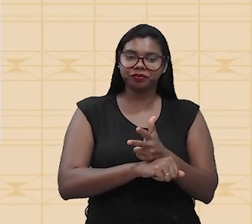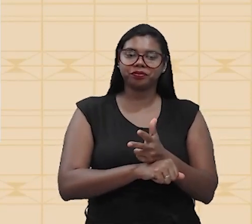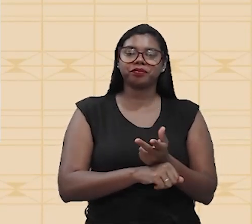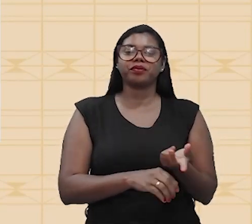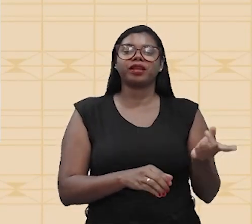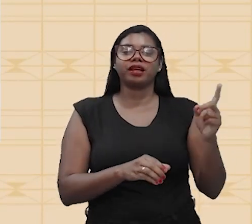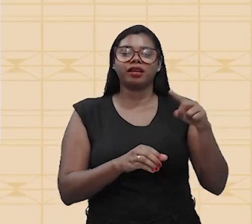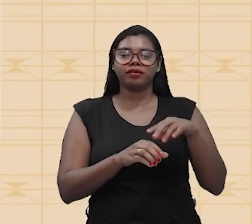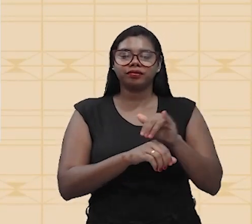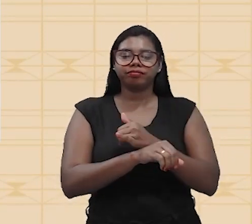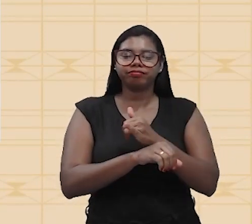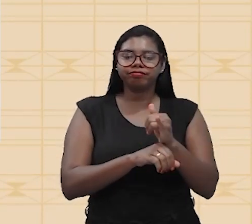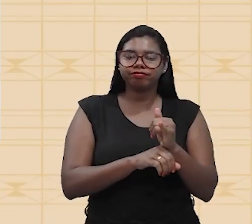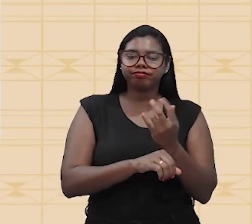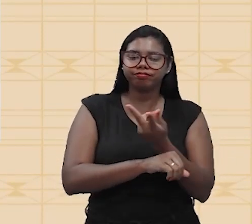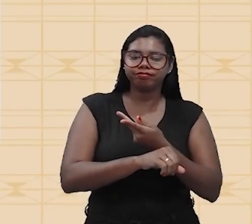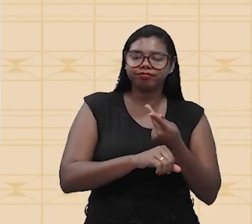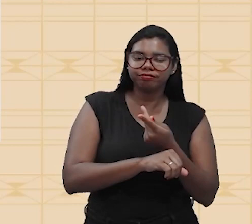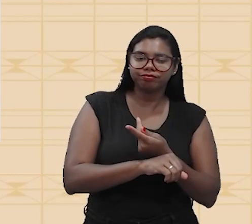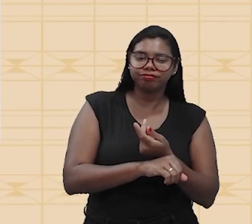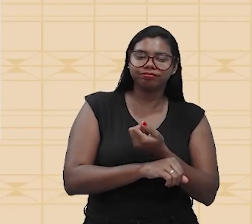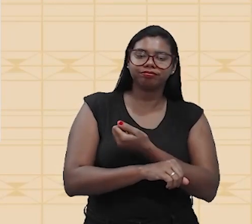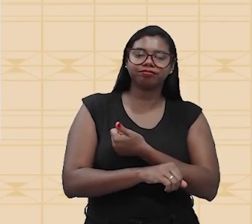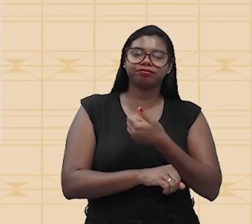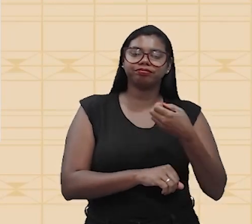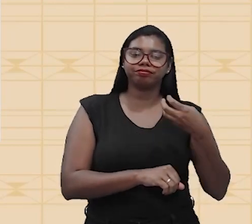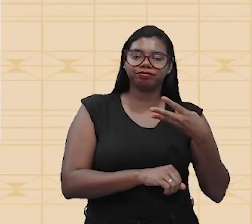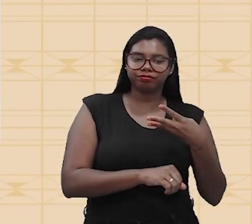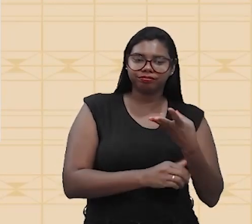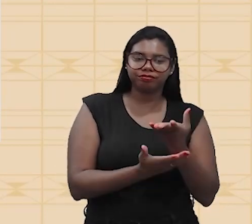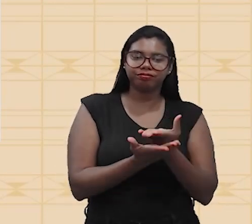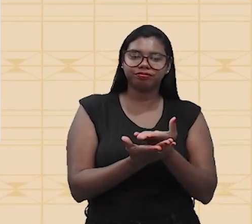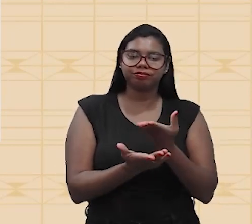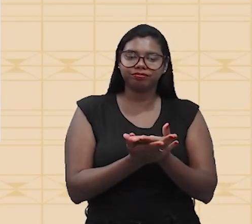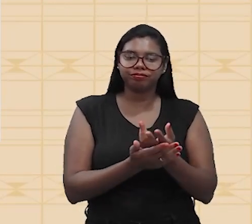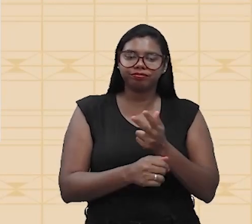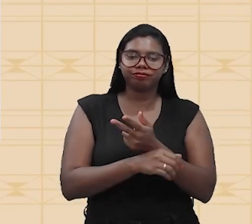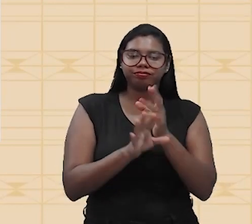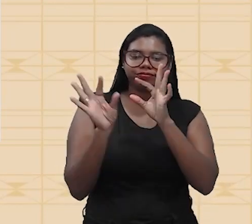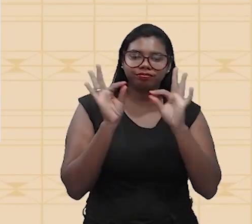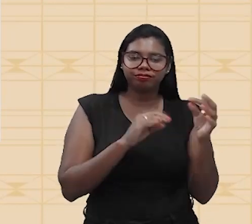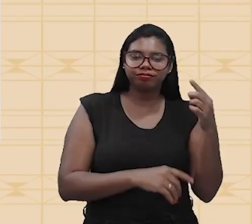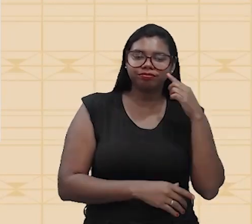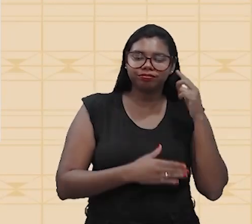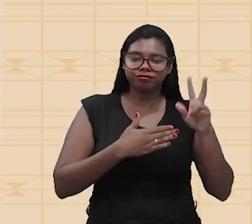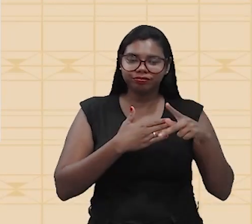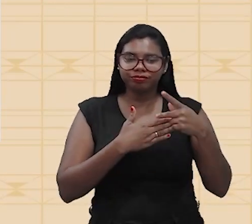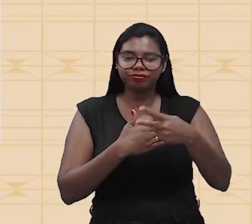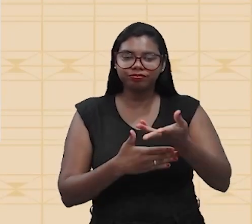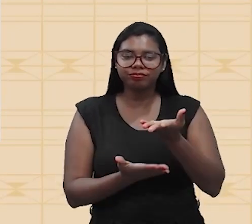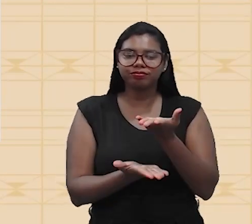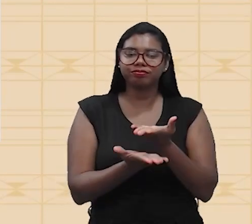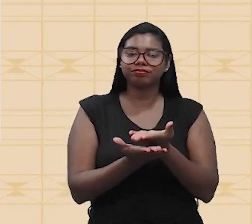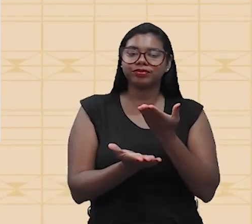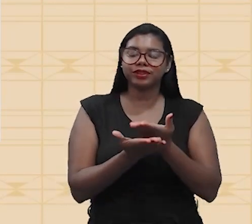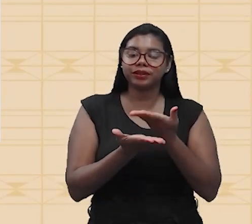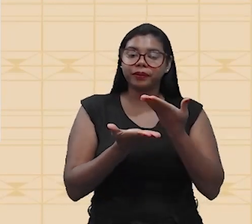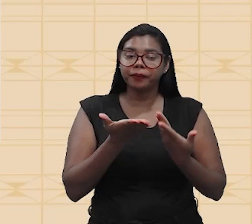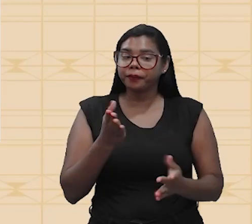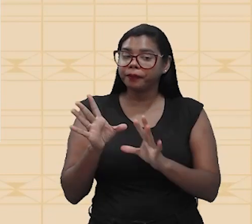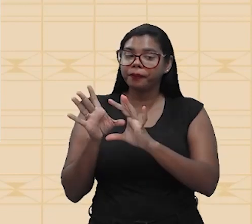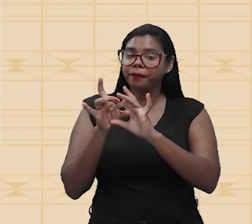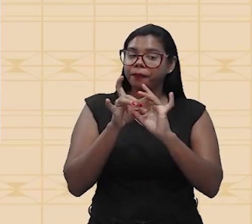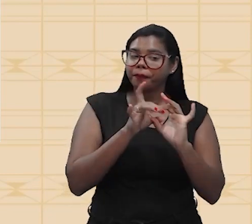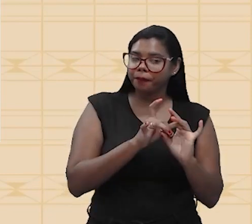13, assiste aquele vídeo 13 e vem para cá para a gente continuar e você não perder